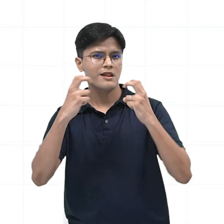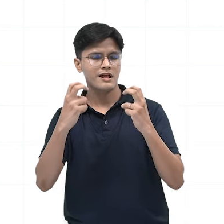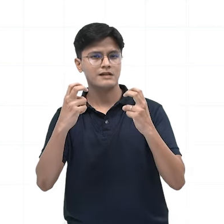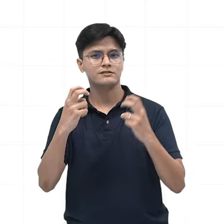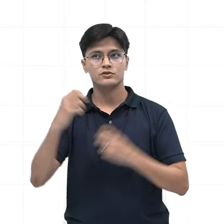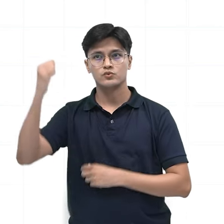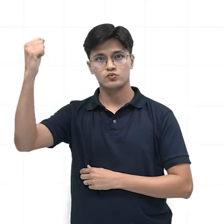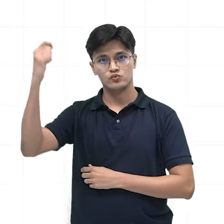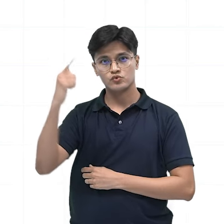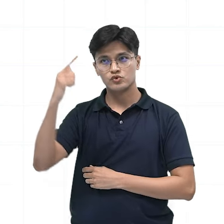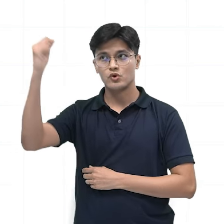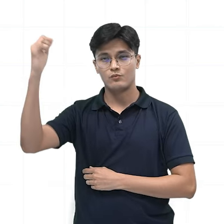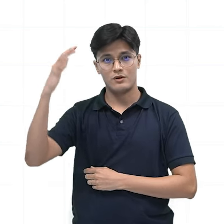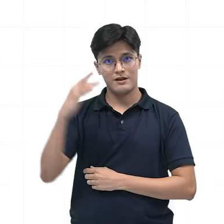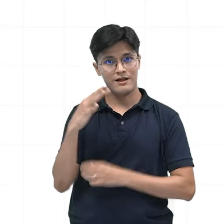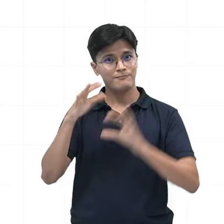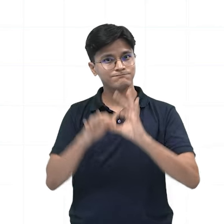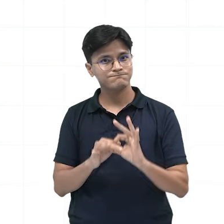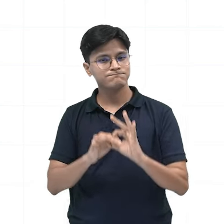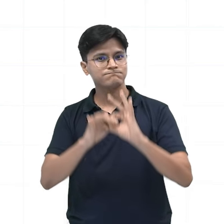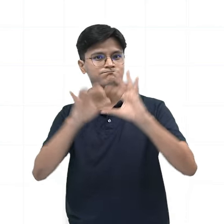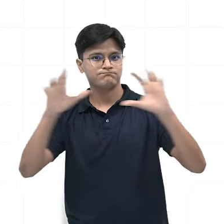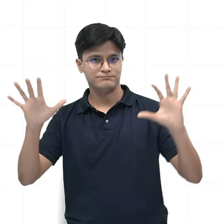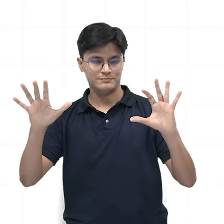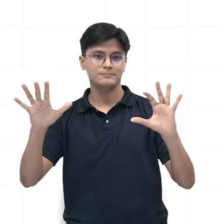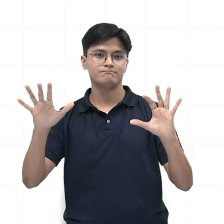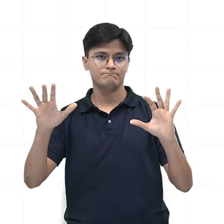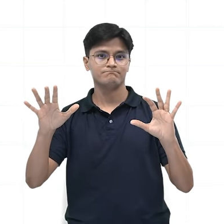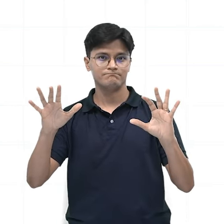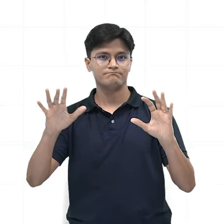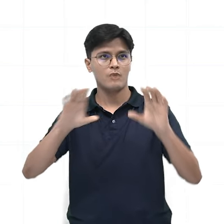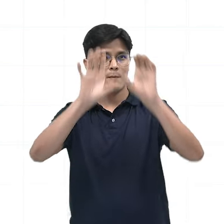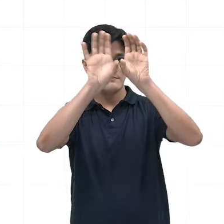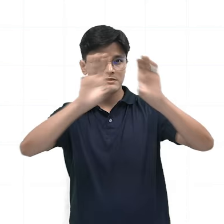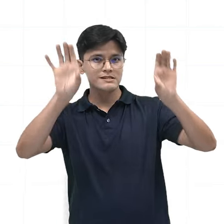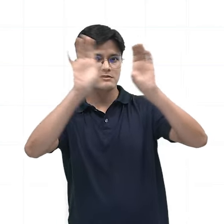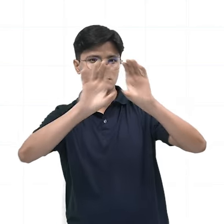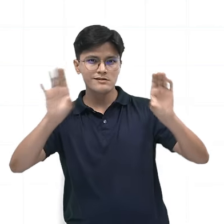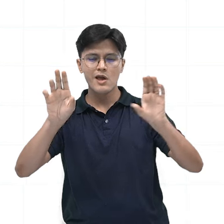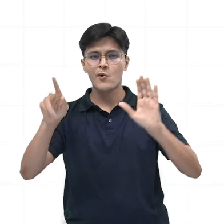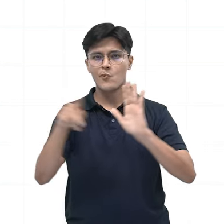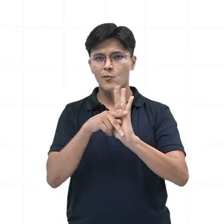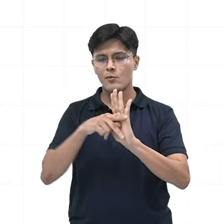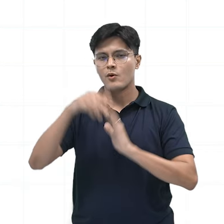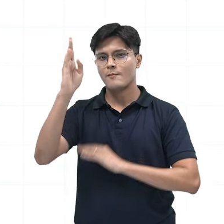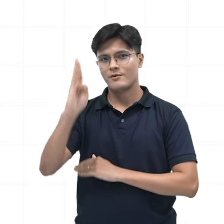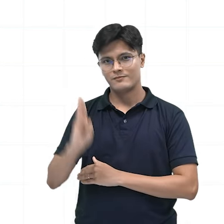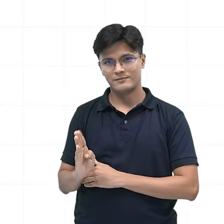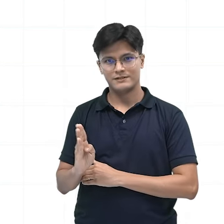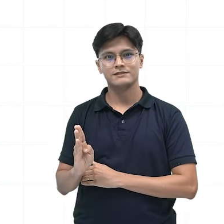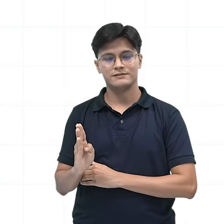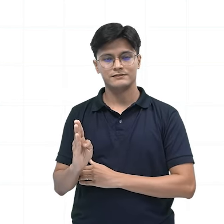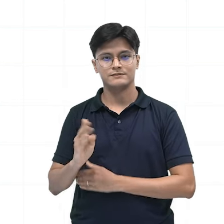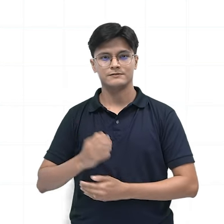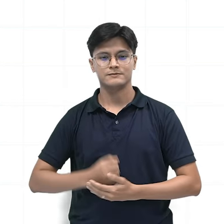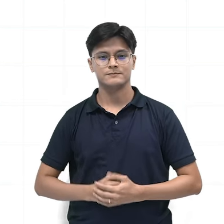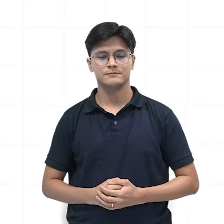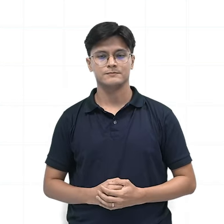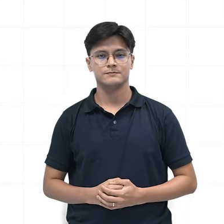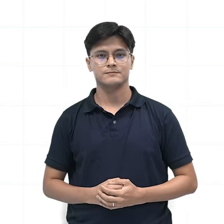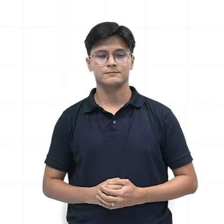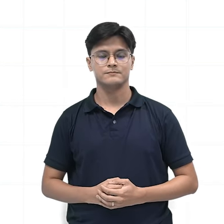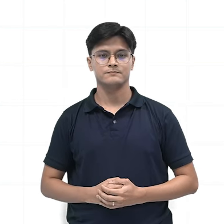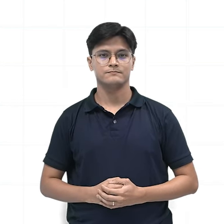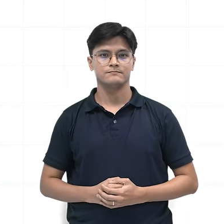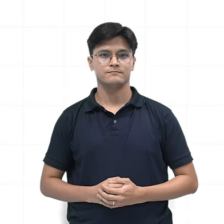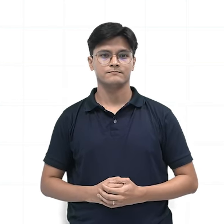da liberdade em raios fúlgidos brilhou no céu da pátria nesse instante.